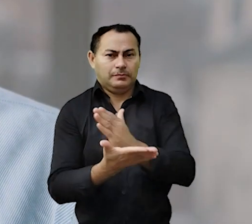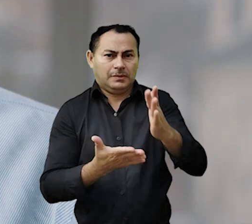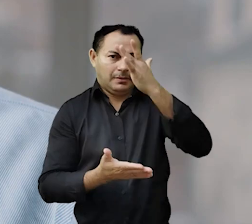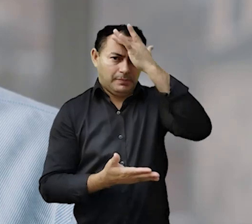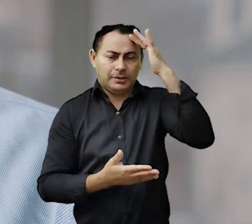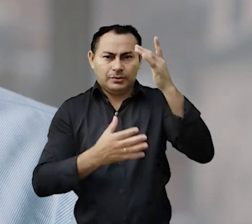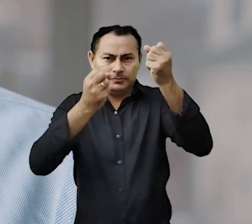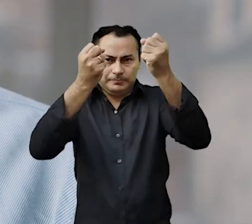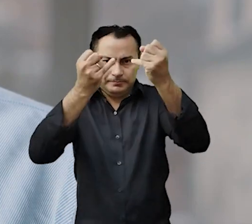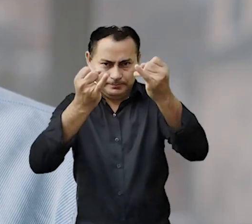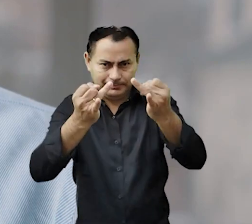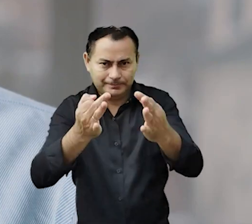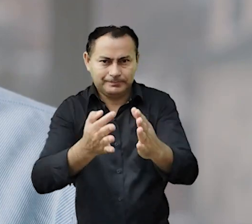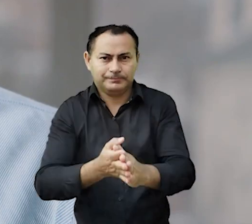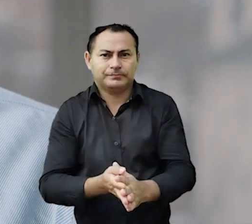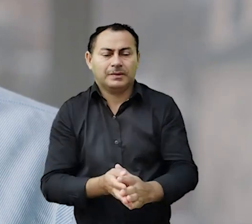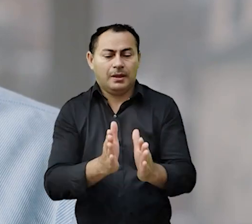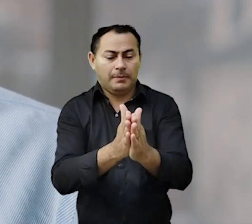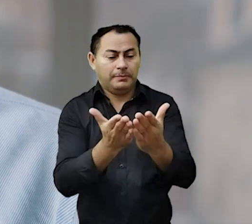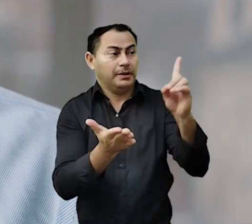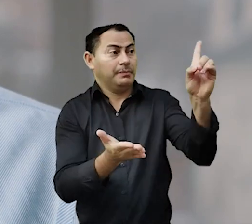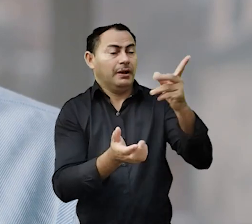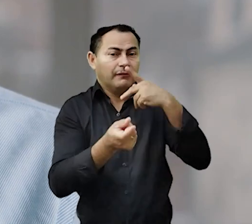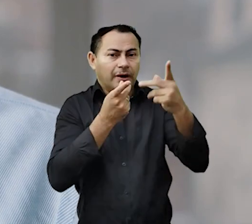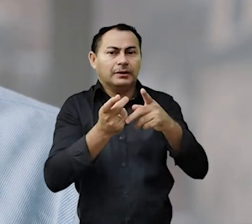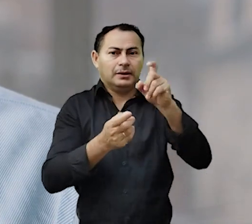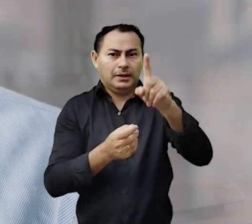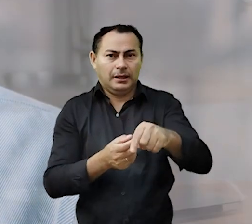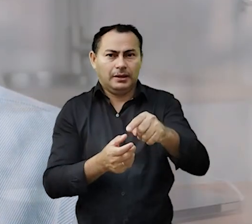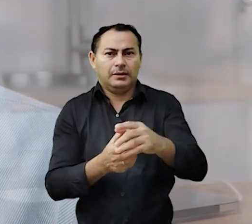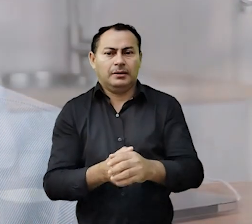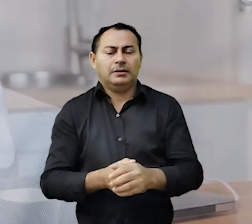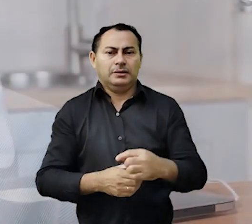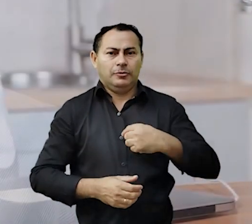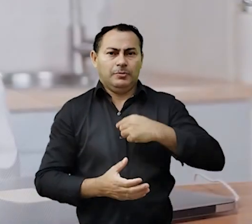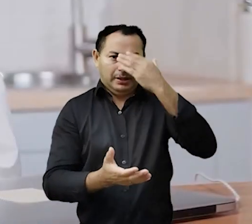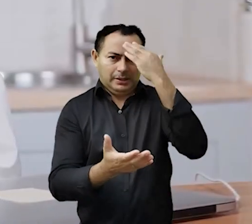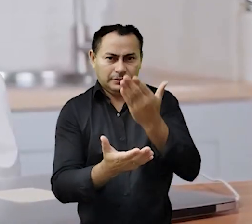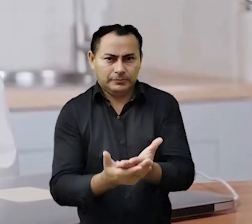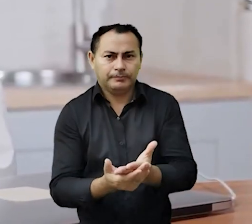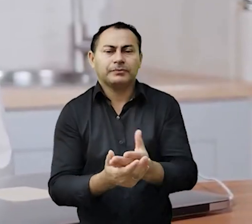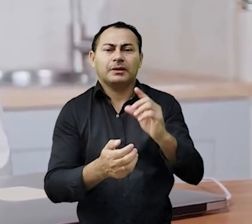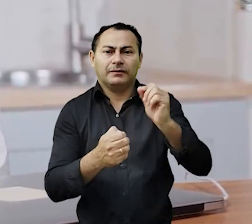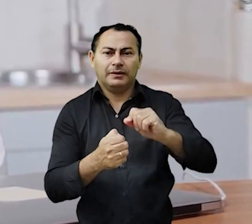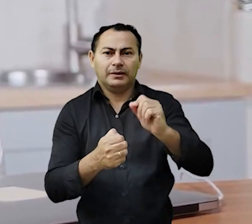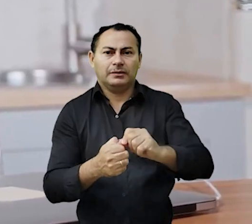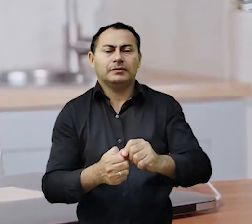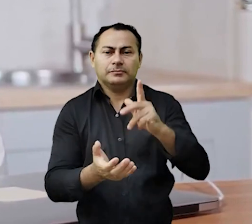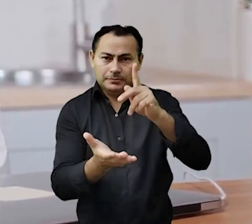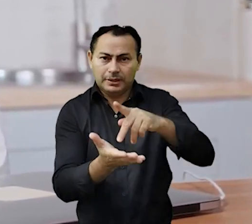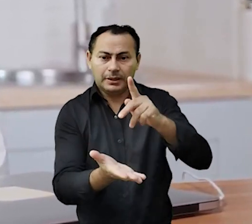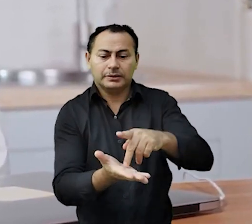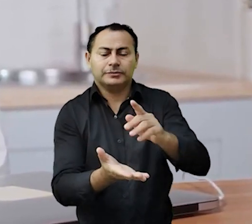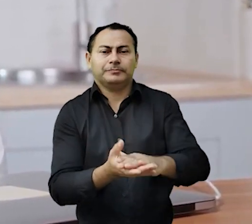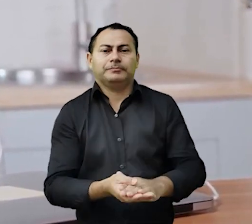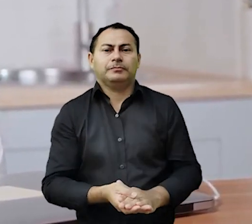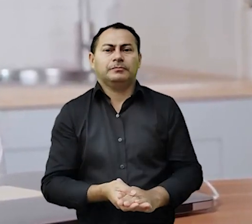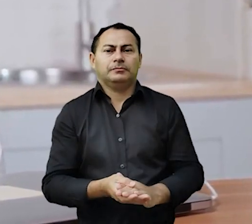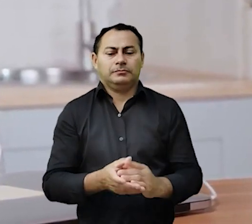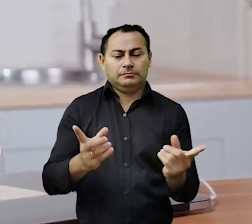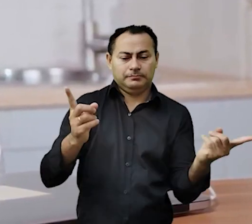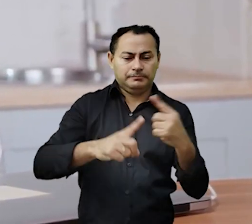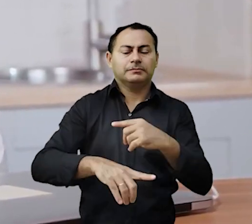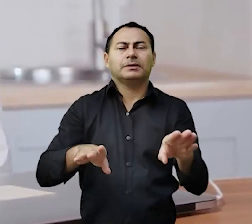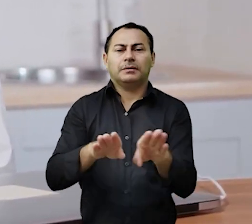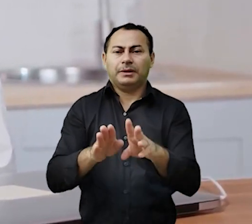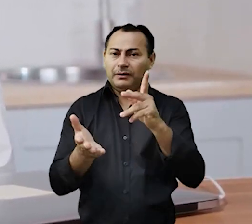Algumas pessoas explicam assim: a Bíblia afirma que foram. Eu acredito. Feito. É verdade. O